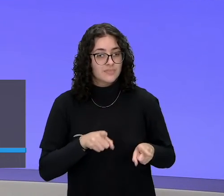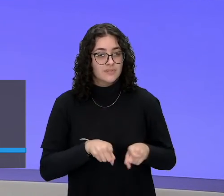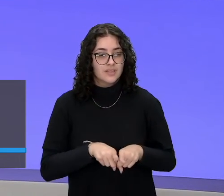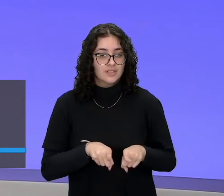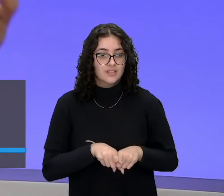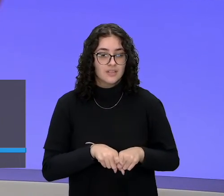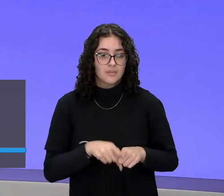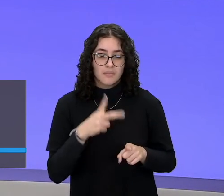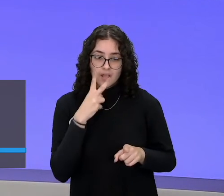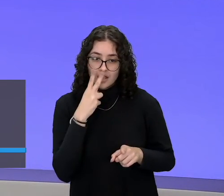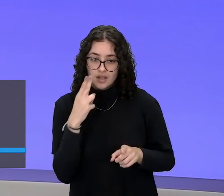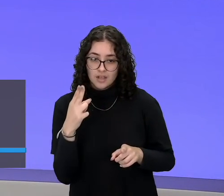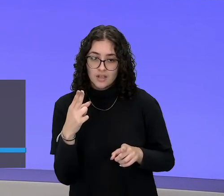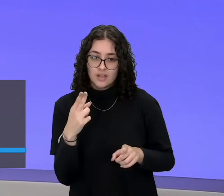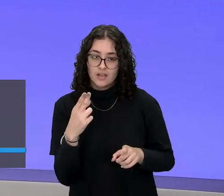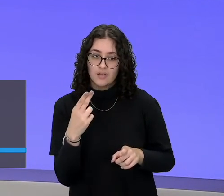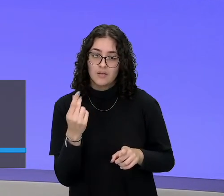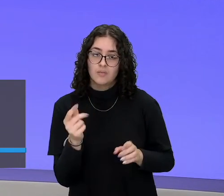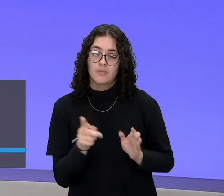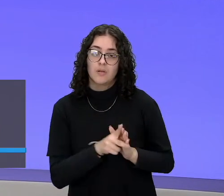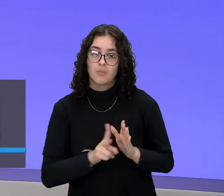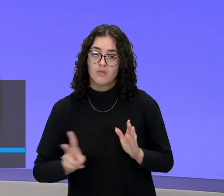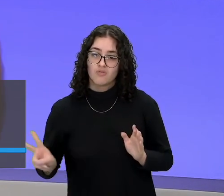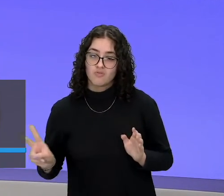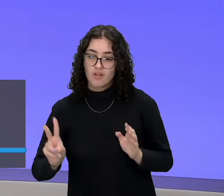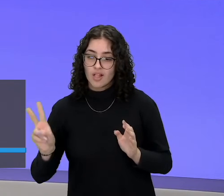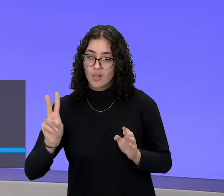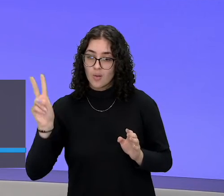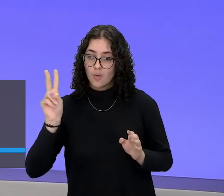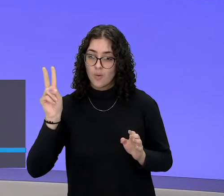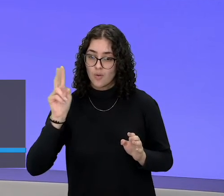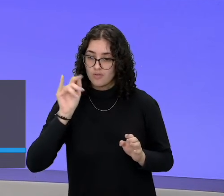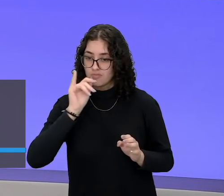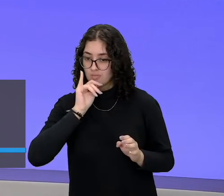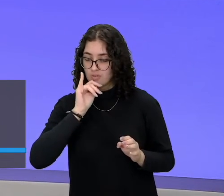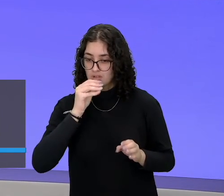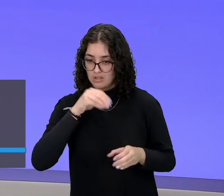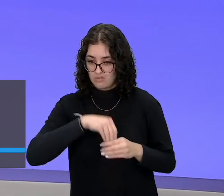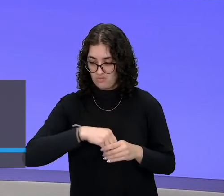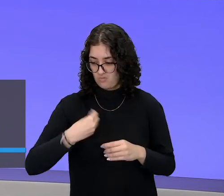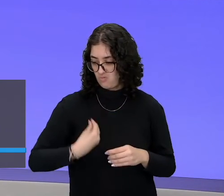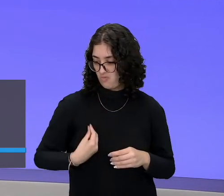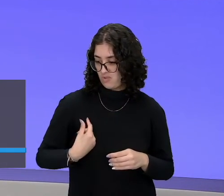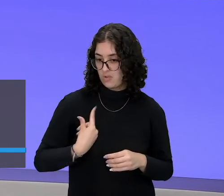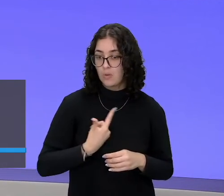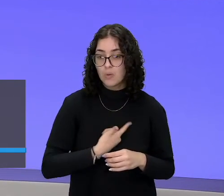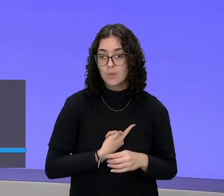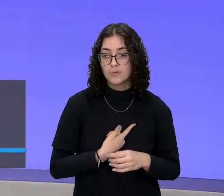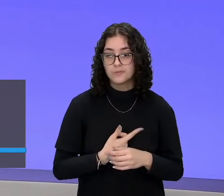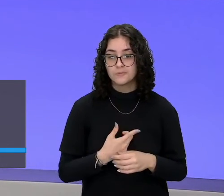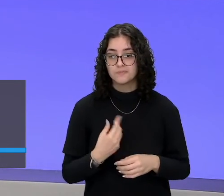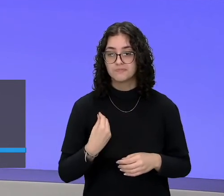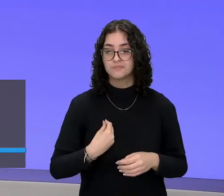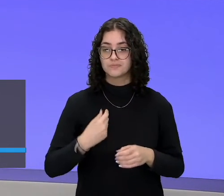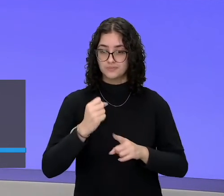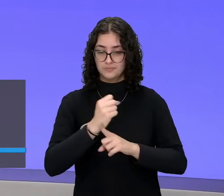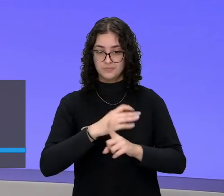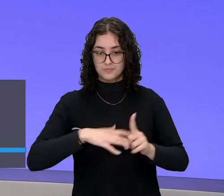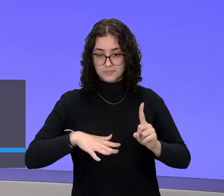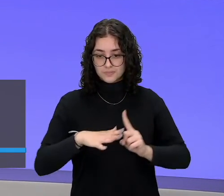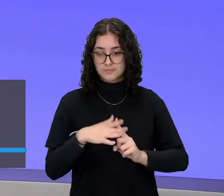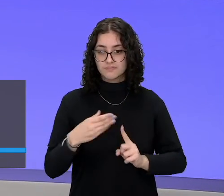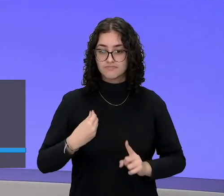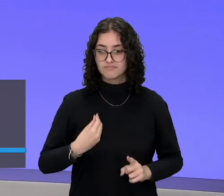são desprendidos de valores que, dentro do nosso cotidiano, dentro do nosso formato de sociedade, a